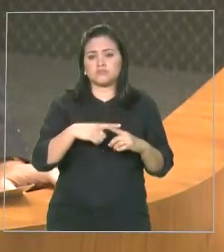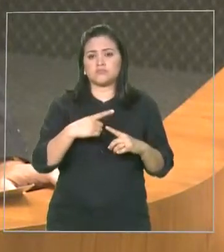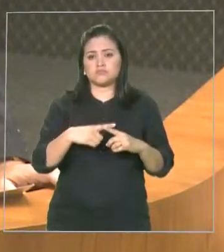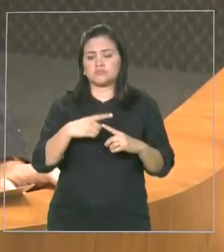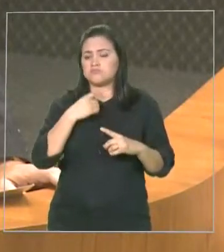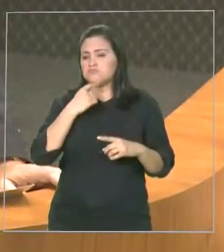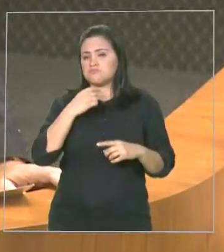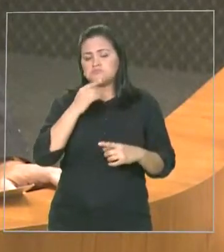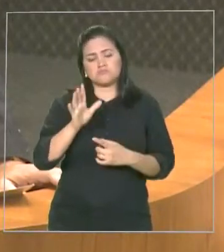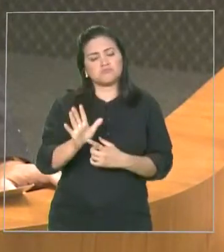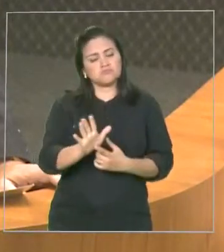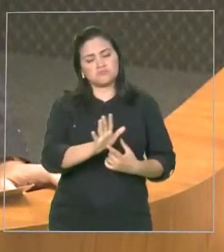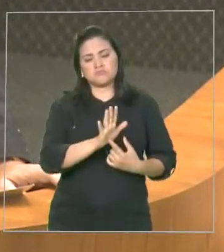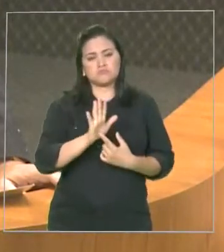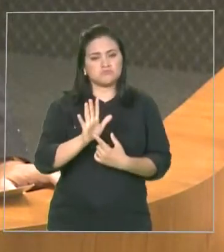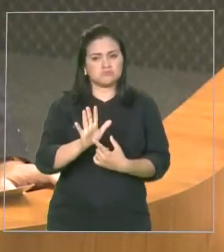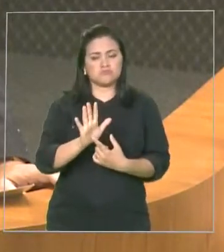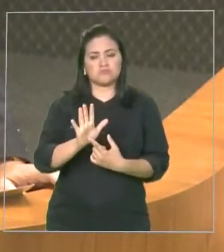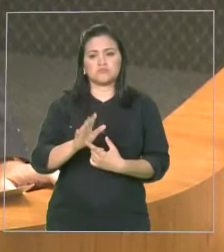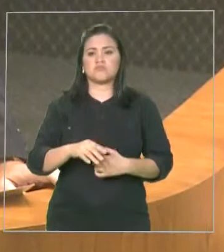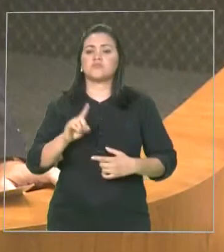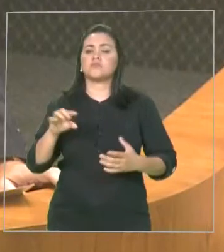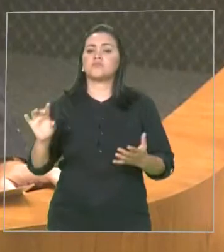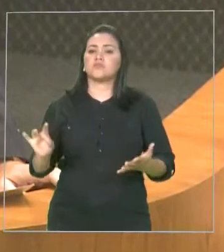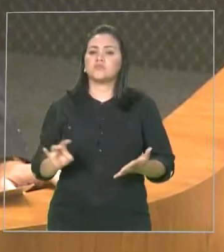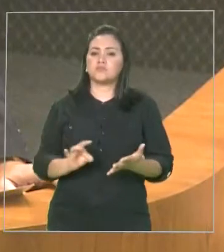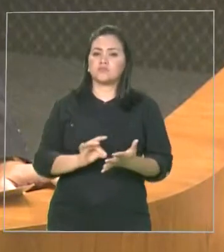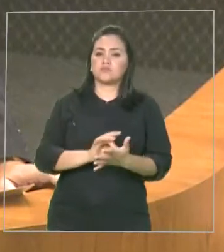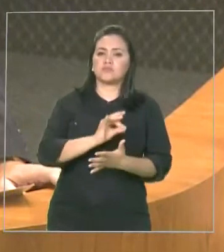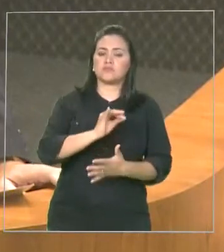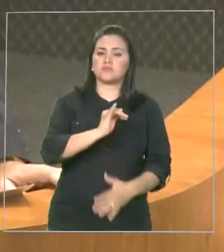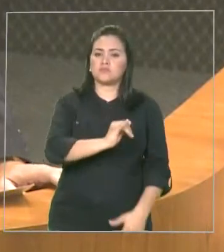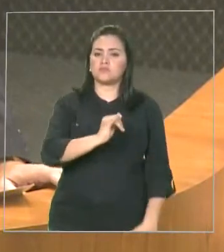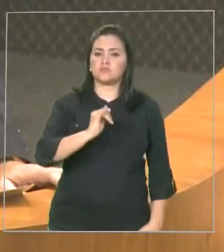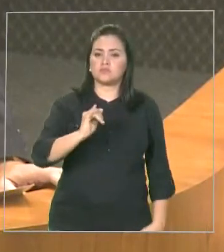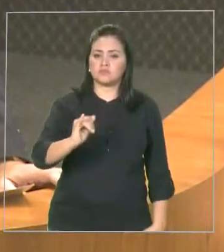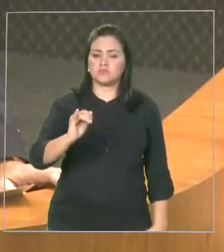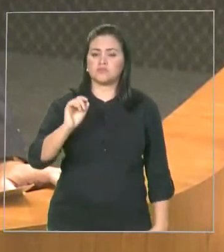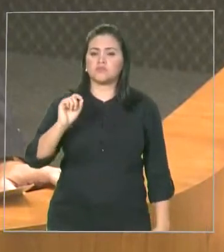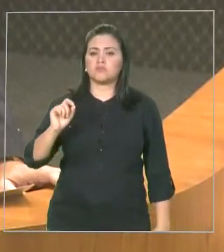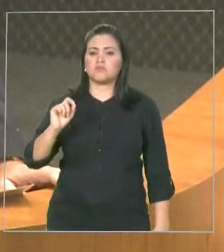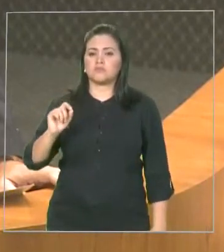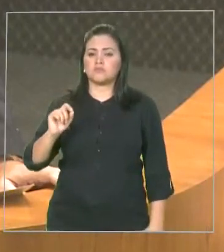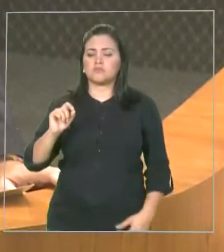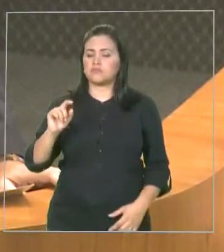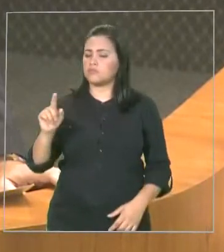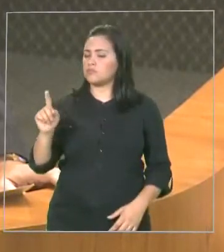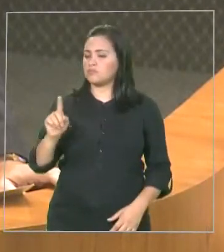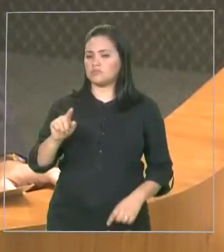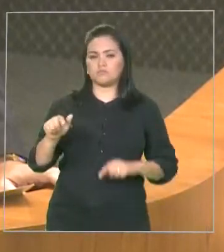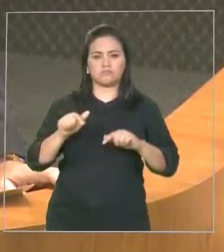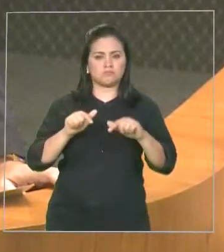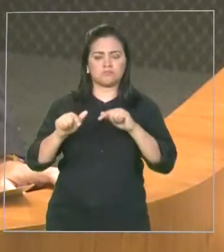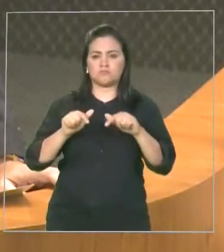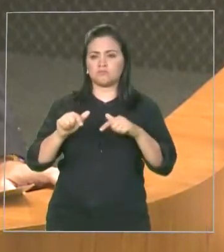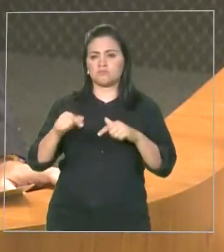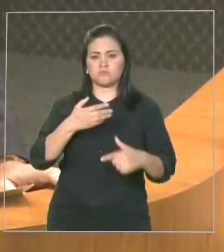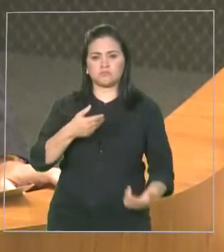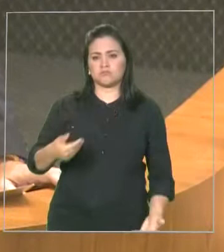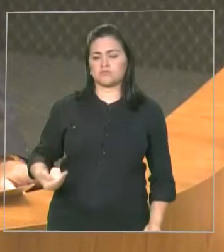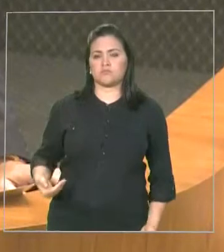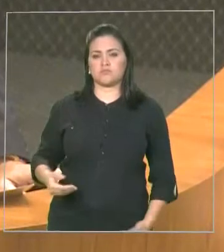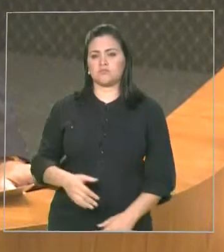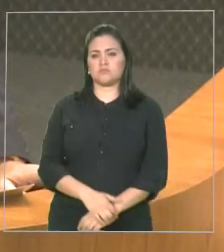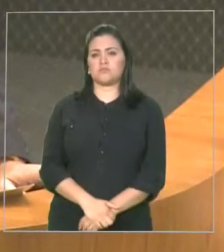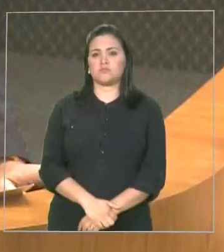são referentes a contratações de institutos que não trabalham mais para o governo. Trabalharam antes. E aqui eu não estou